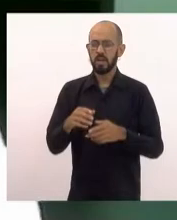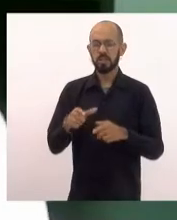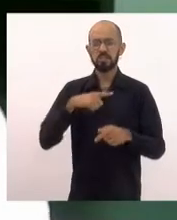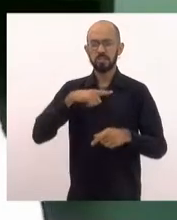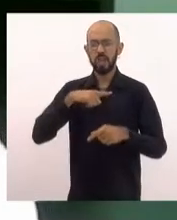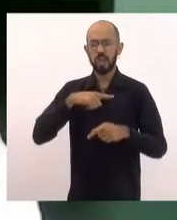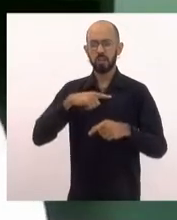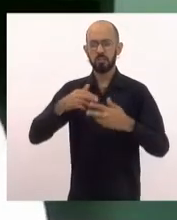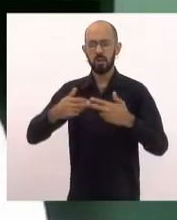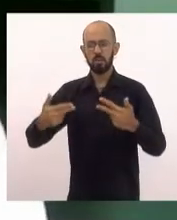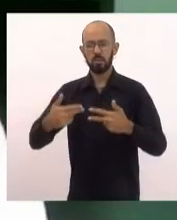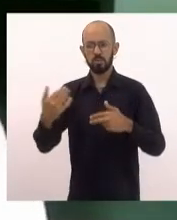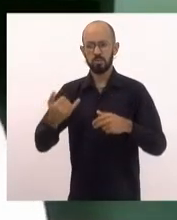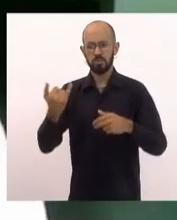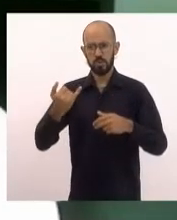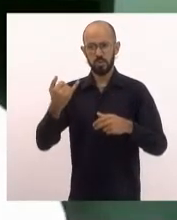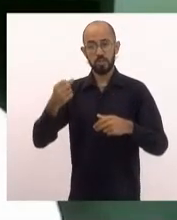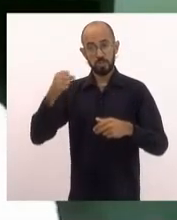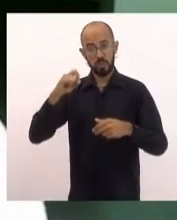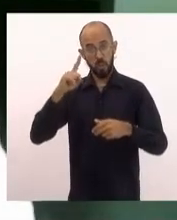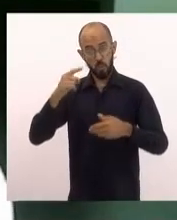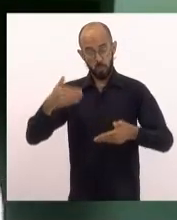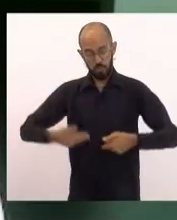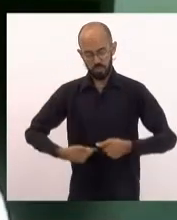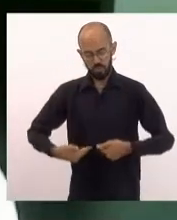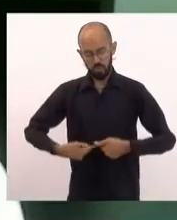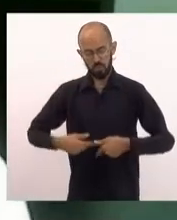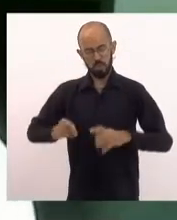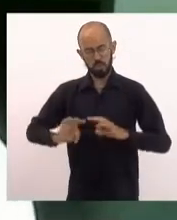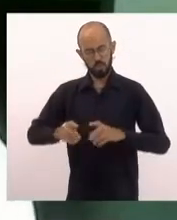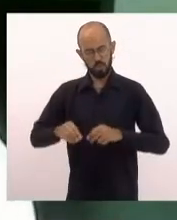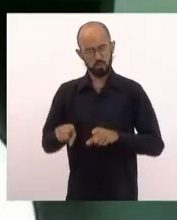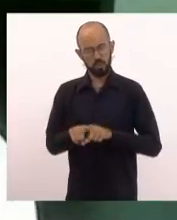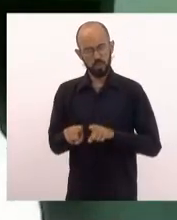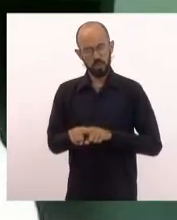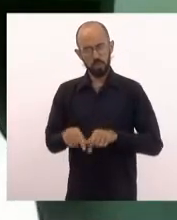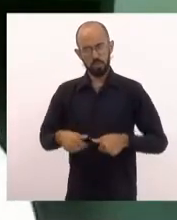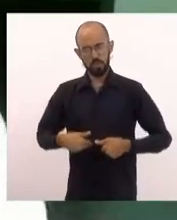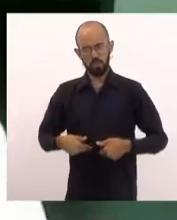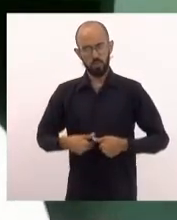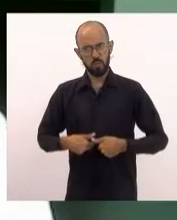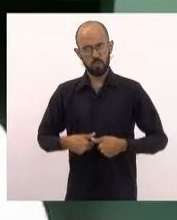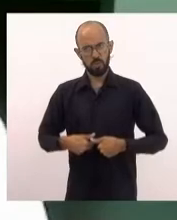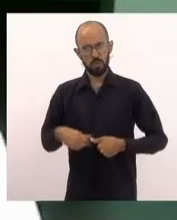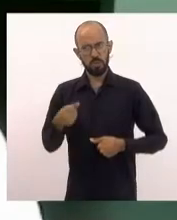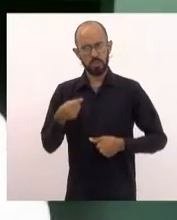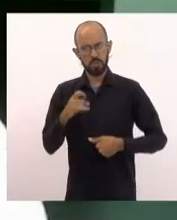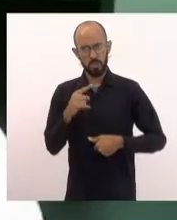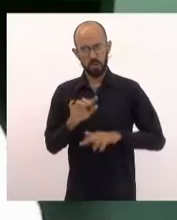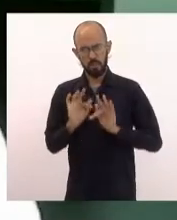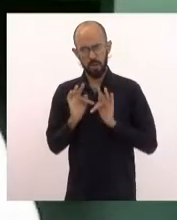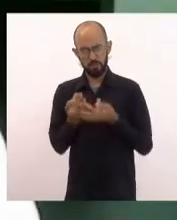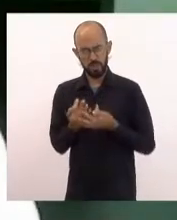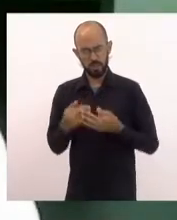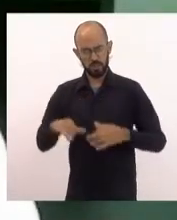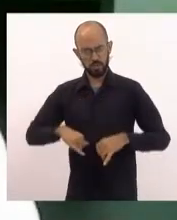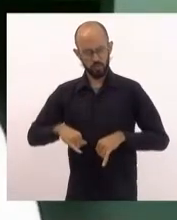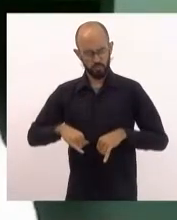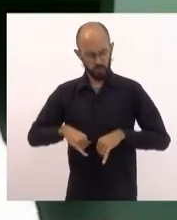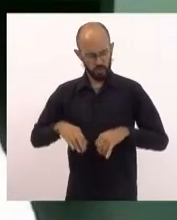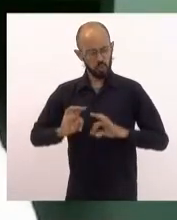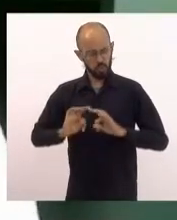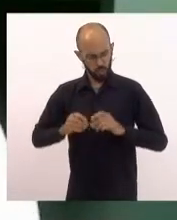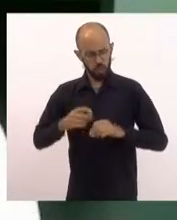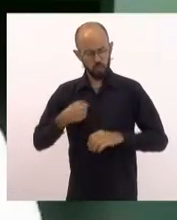comum, que é: se um passa fome, todos passam fome. E nesse momento, se uma família está passando dor, todos